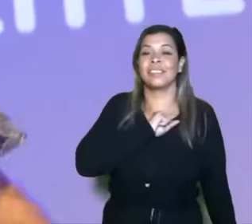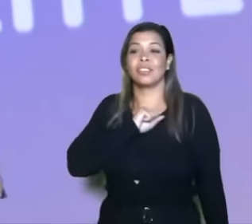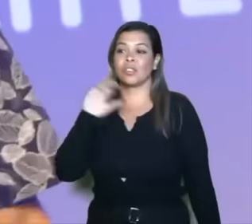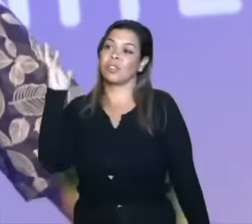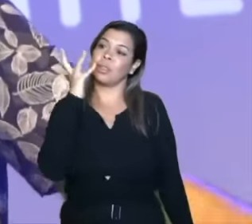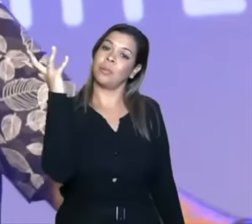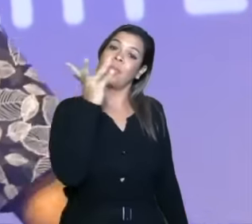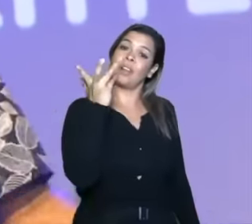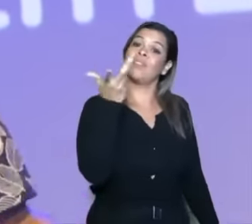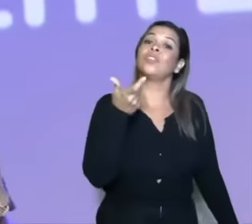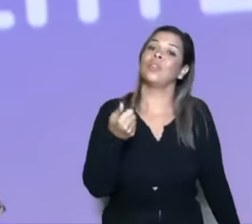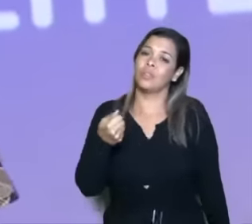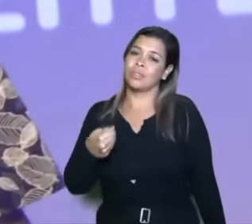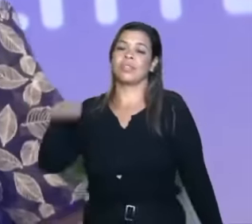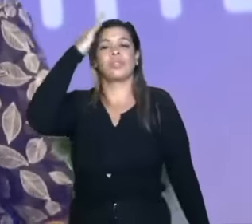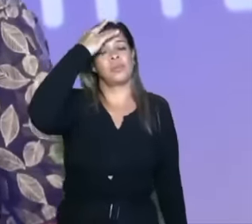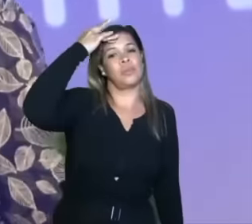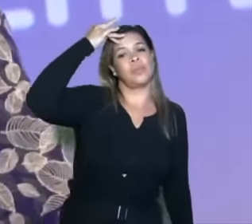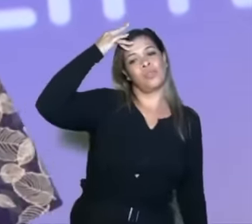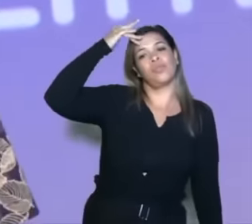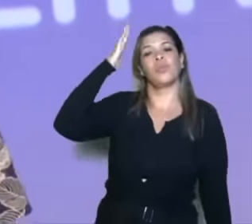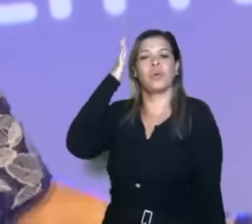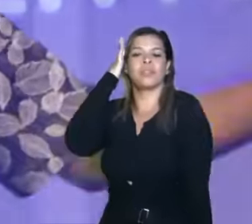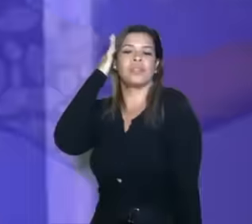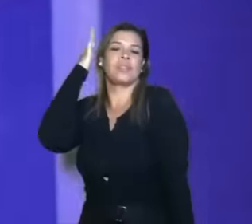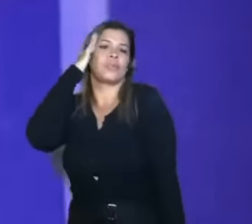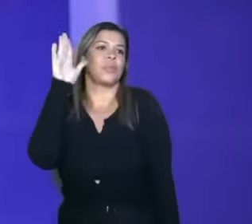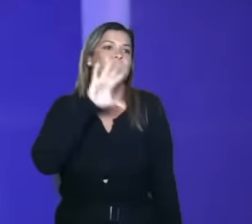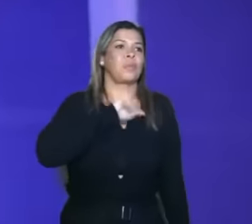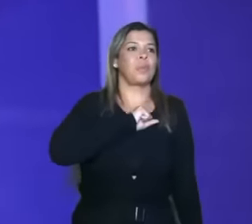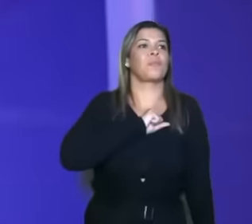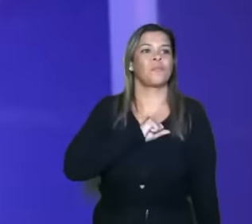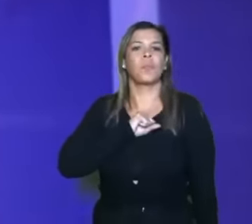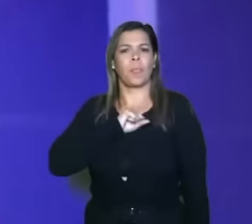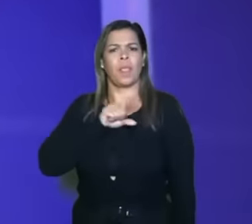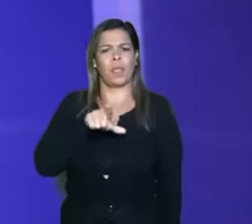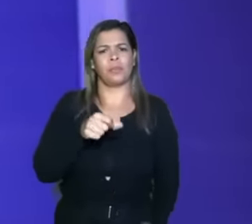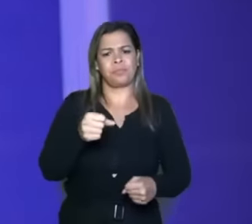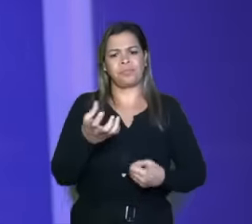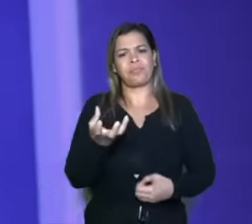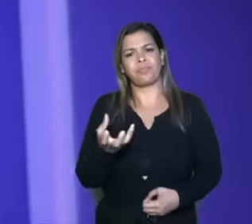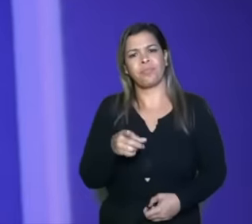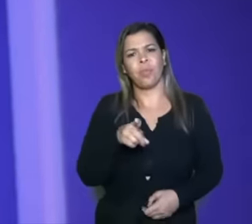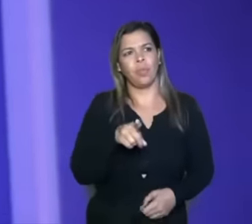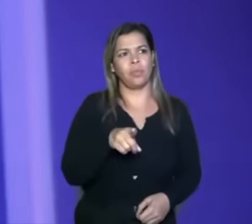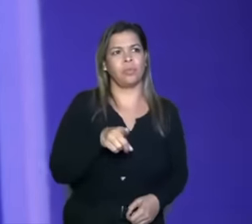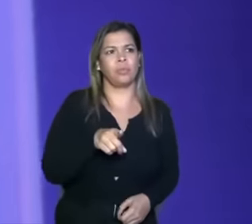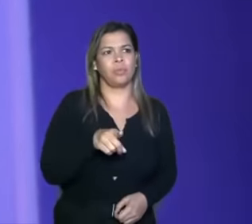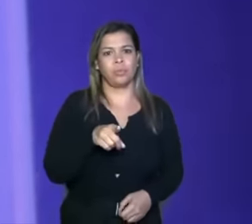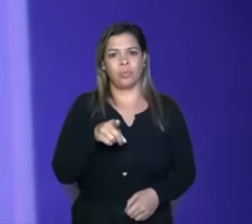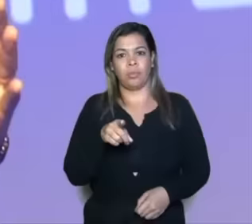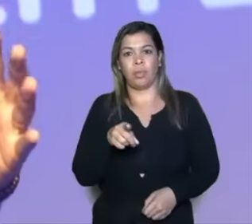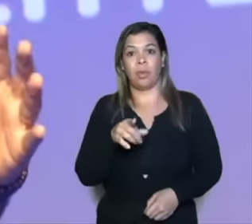amar. Só será maravilhosa quem sabe amar. Essa eu faço questão, essa eu faço questão, olha. Pega o